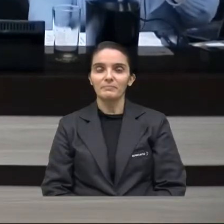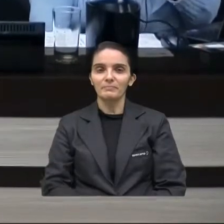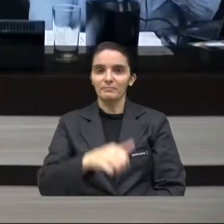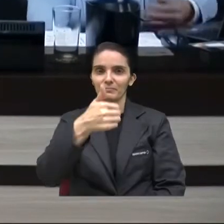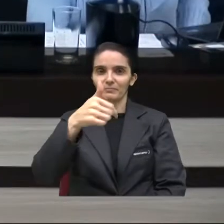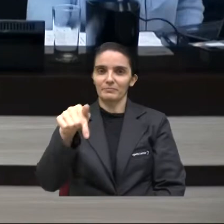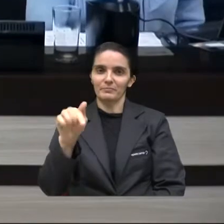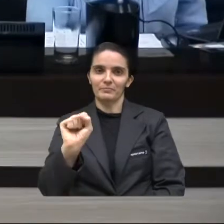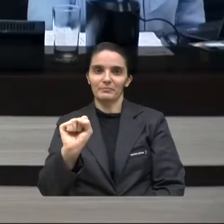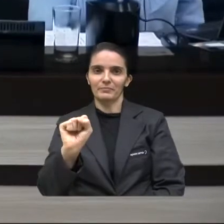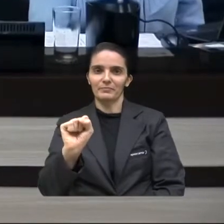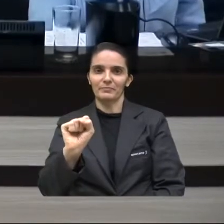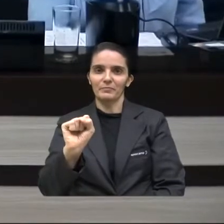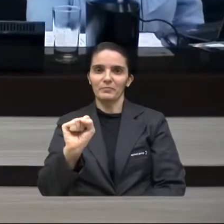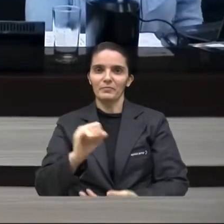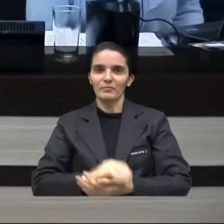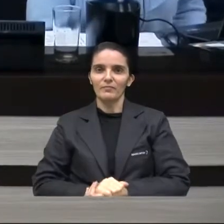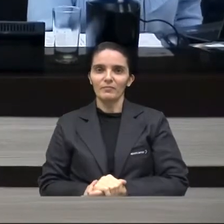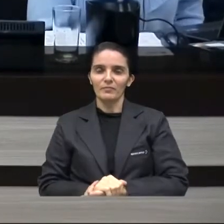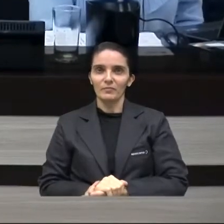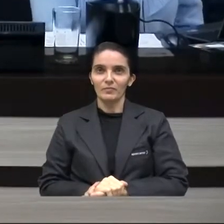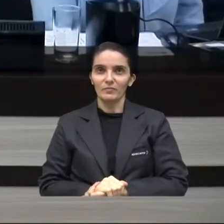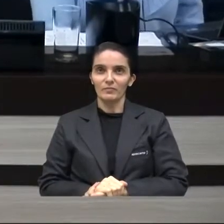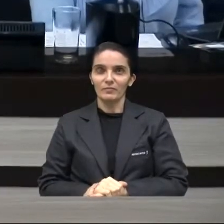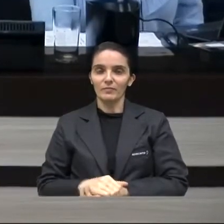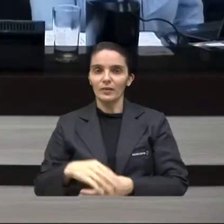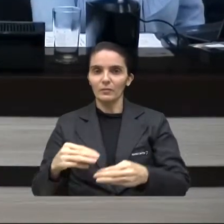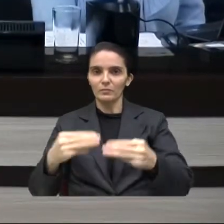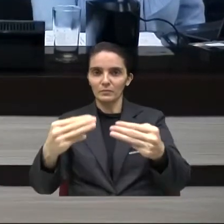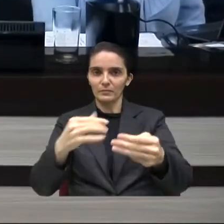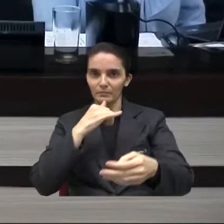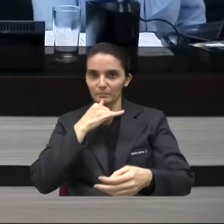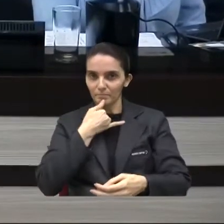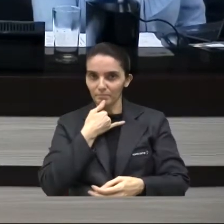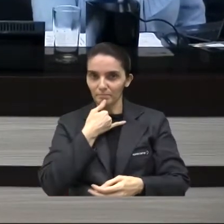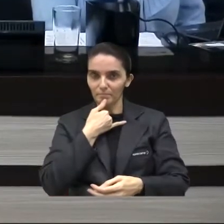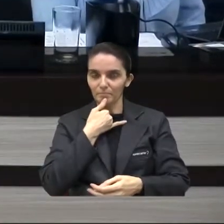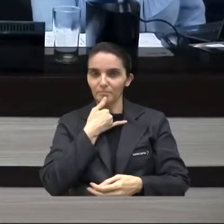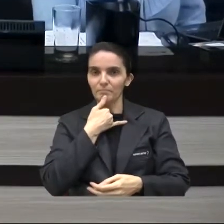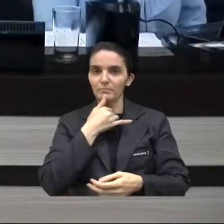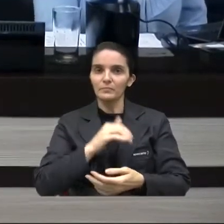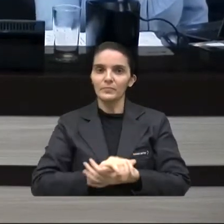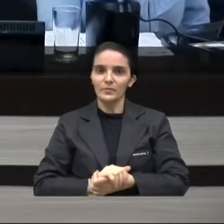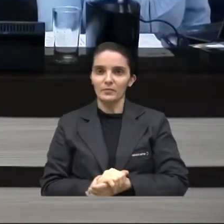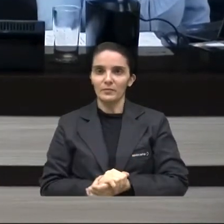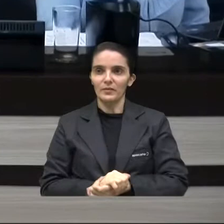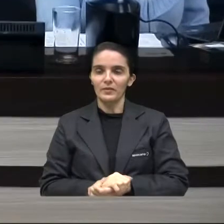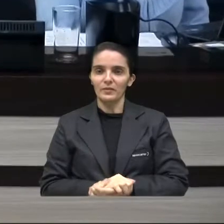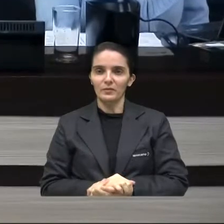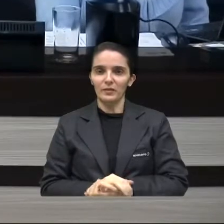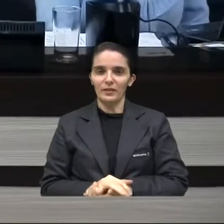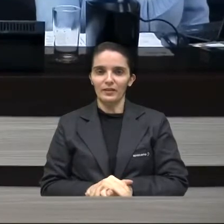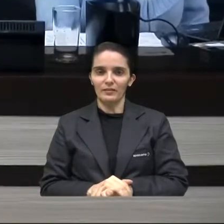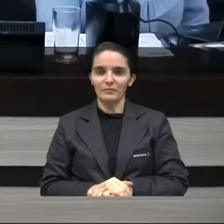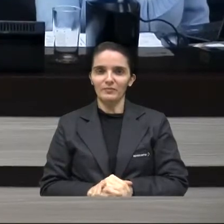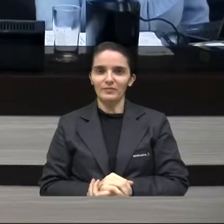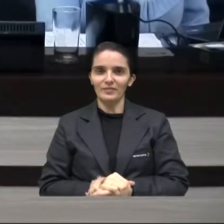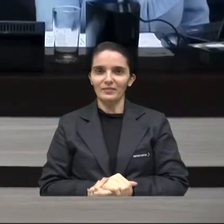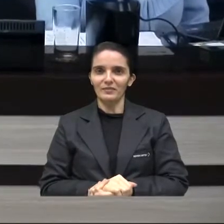178, moção de pesar pelo falecimento do senhor Ildeu Inácio da Costa em 13 de setembro